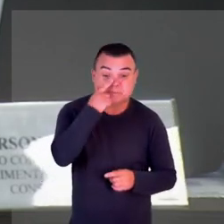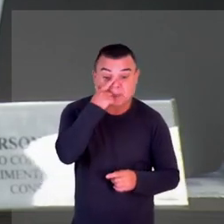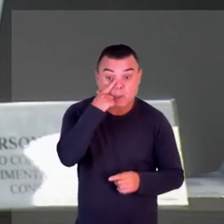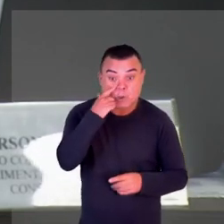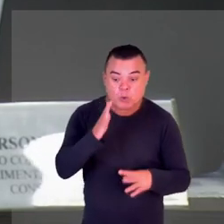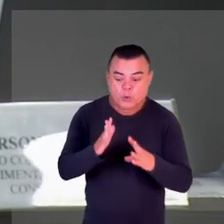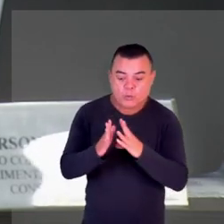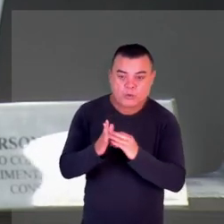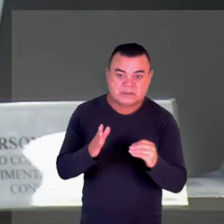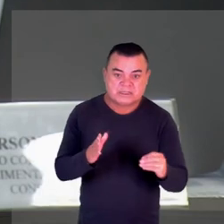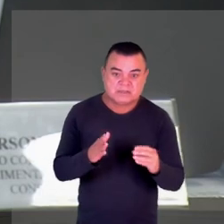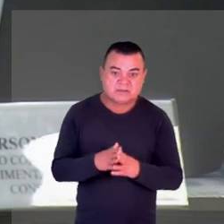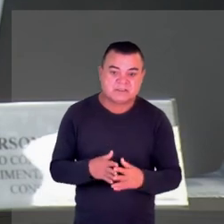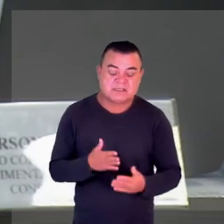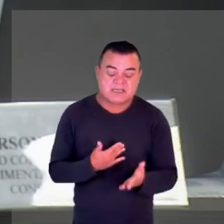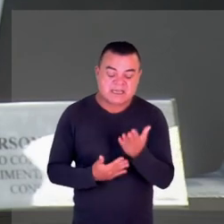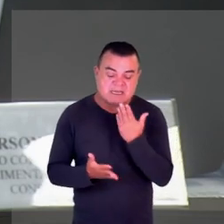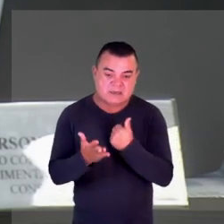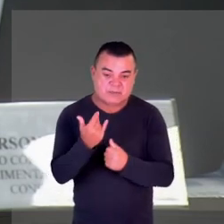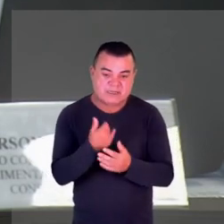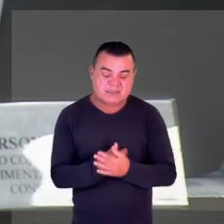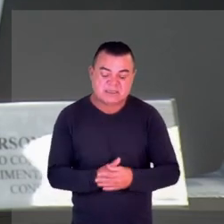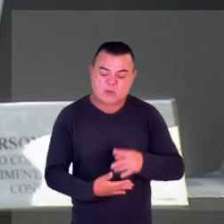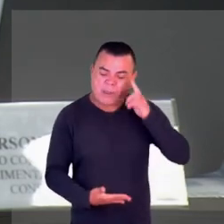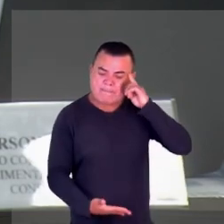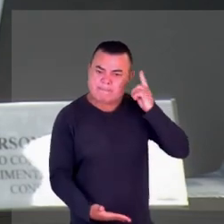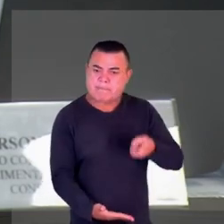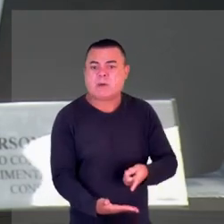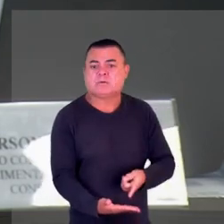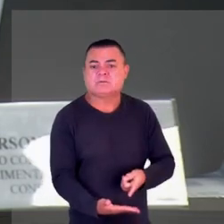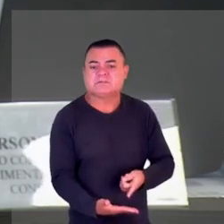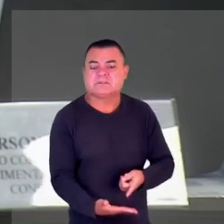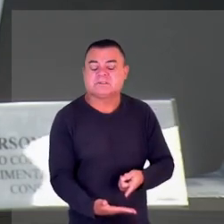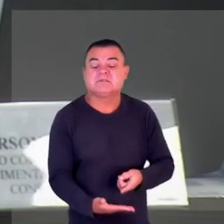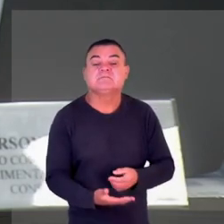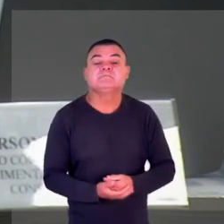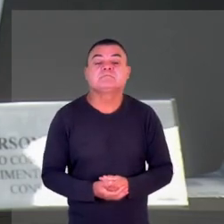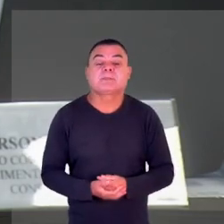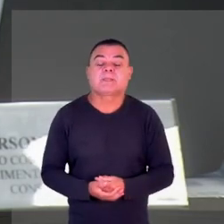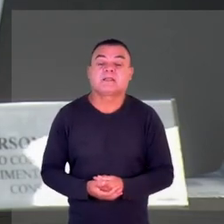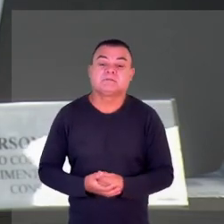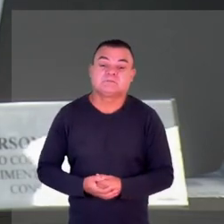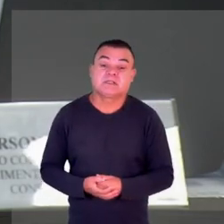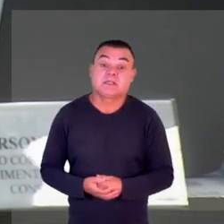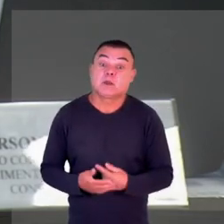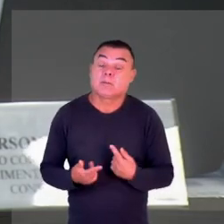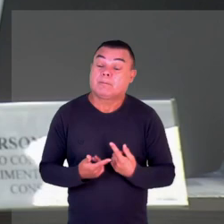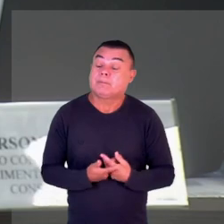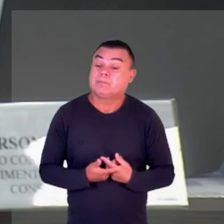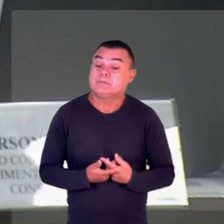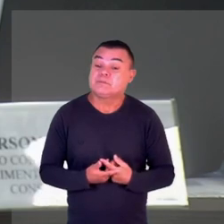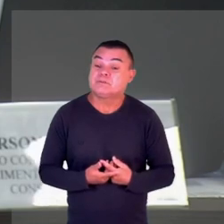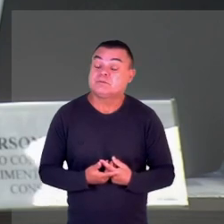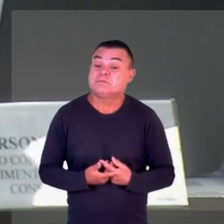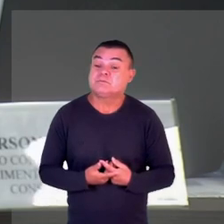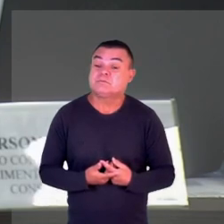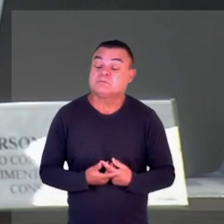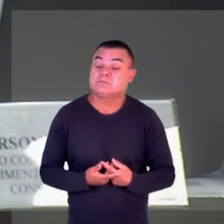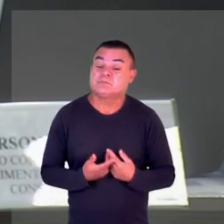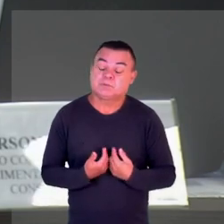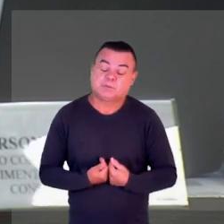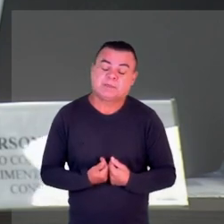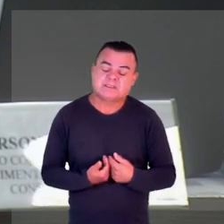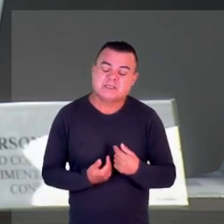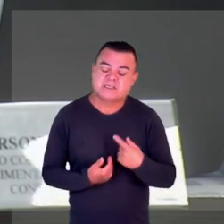modelo de alimentação imposta como eu já tinha dito anteriormente mas para dizer que os pilares que a gente tem que se calcar da